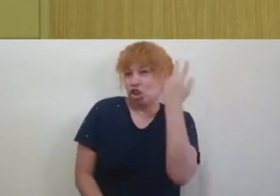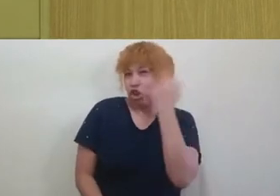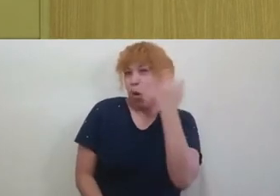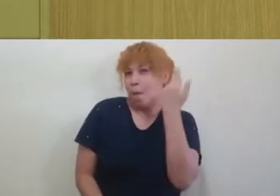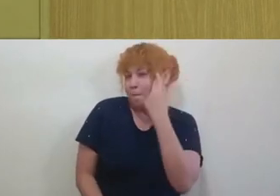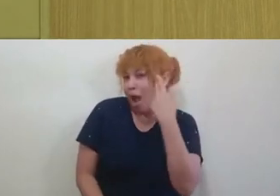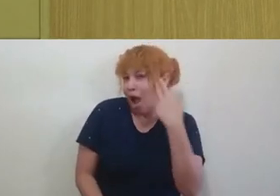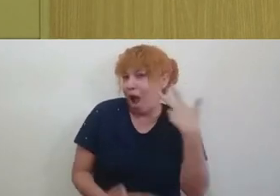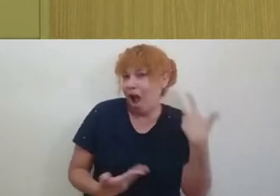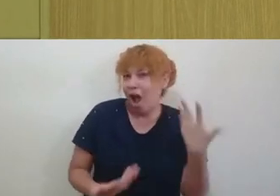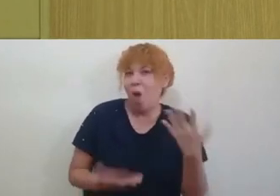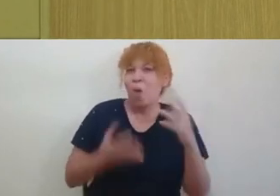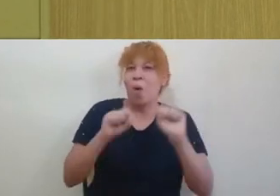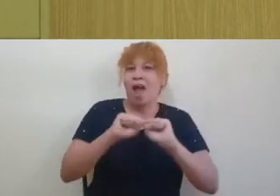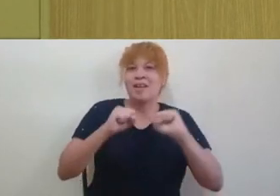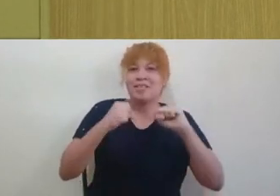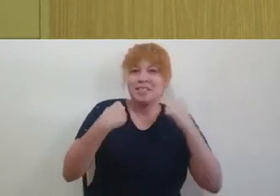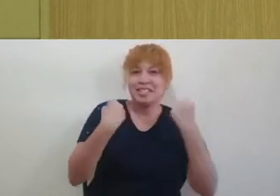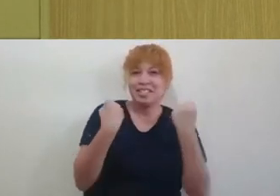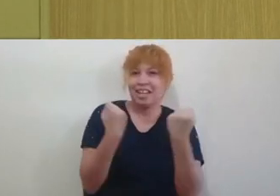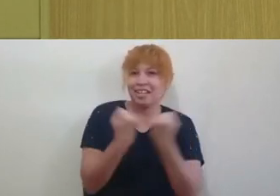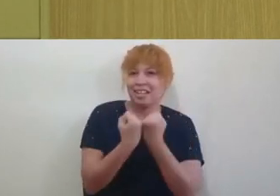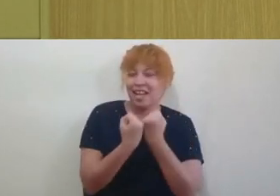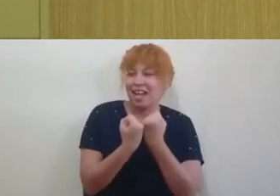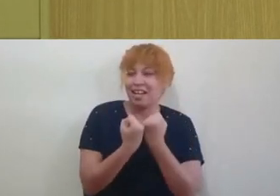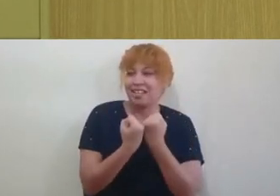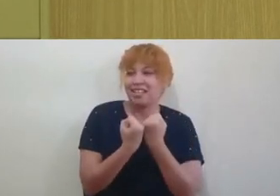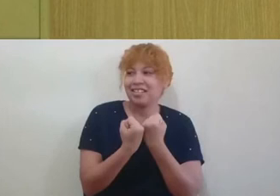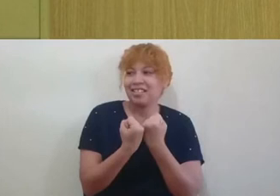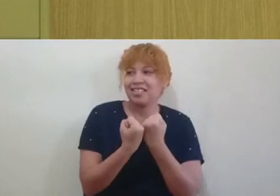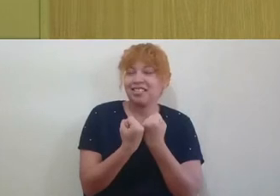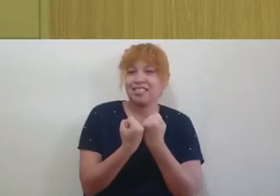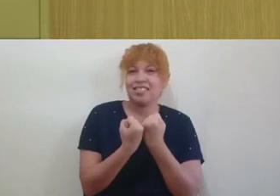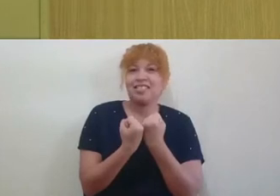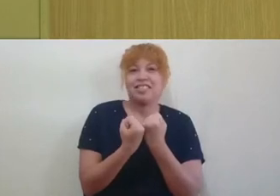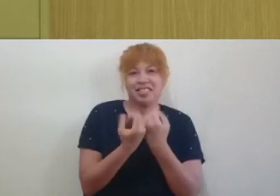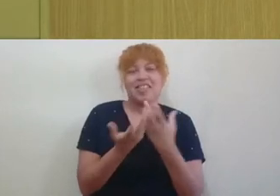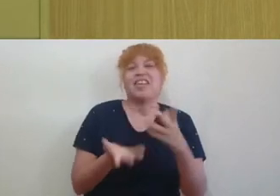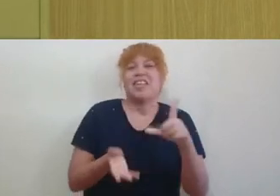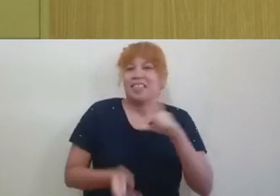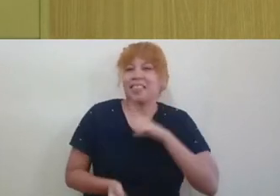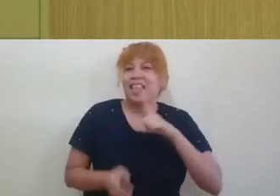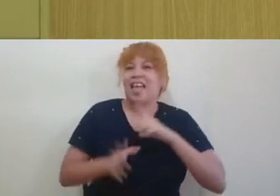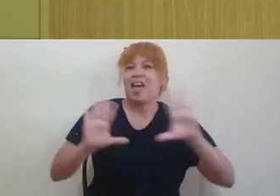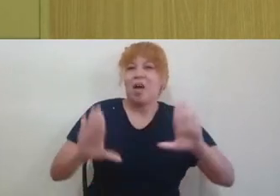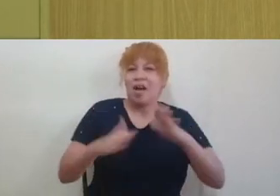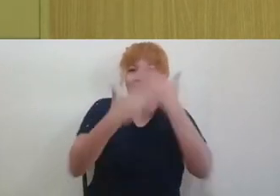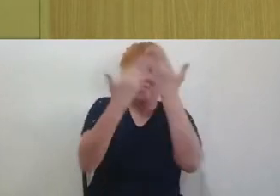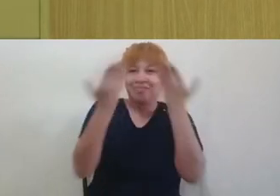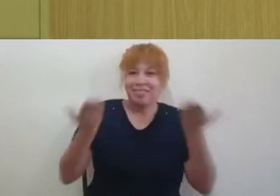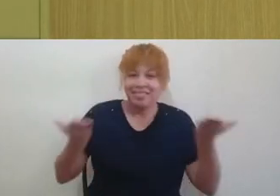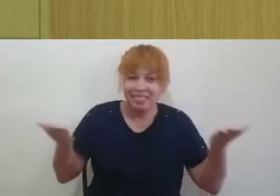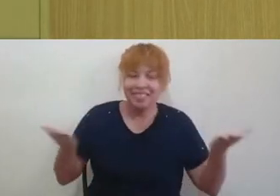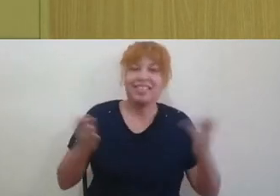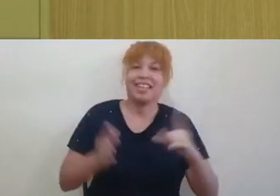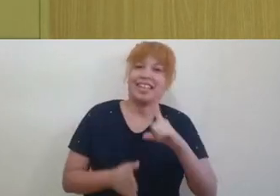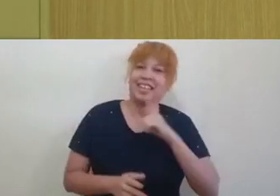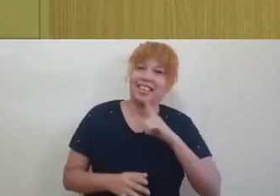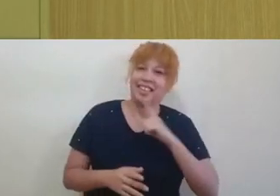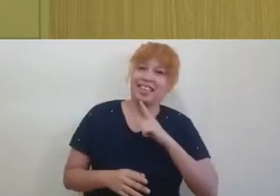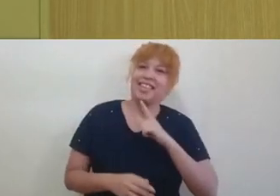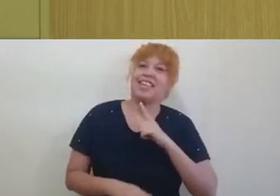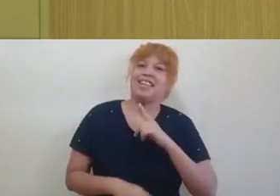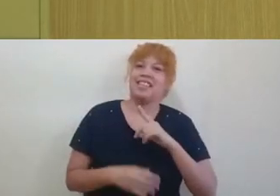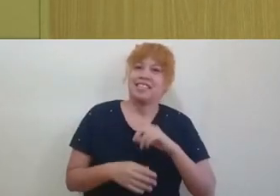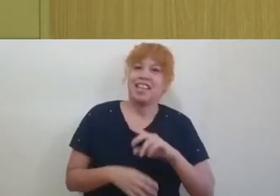Compartilhamos esforços para transmitir o máximo de formação, de preparação, deixá-los